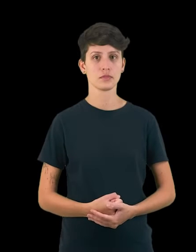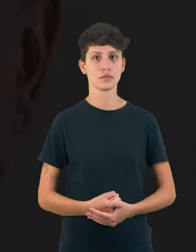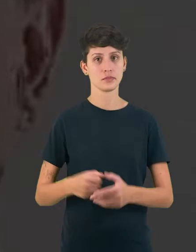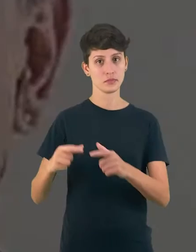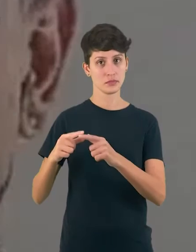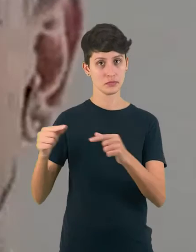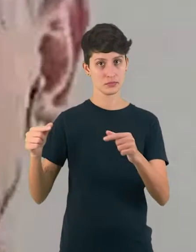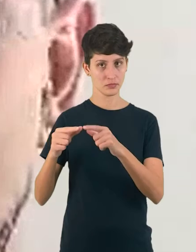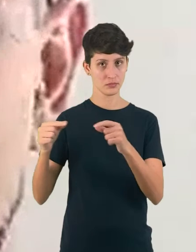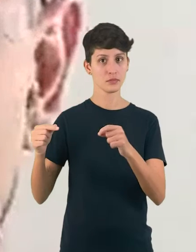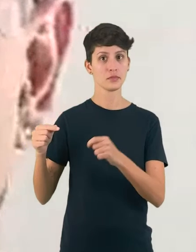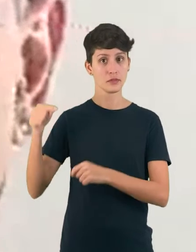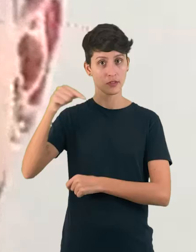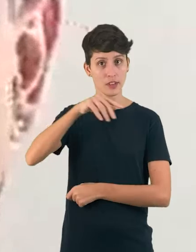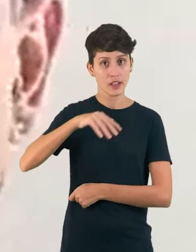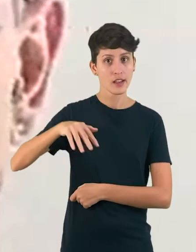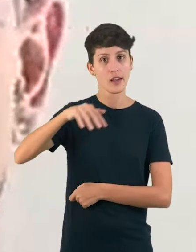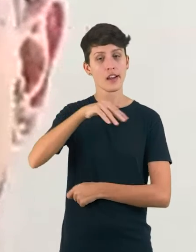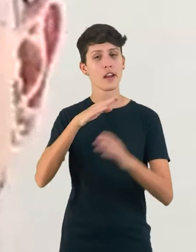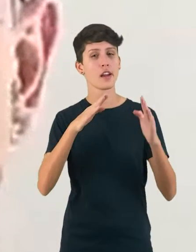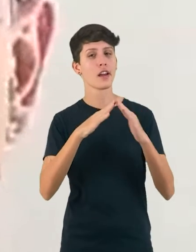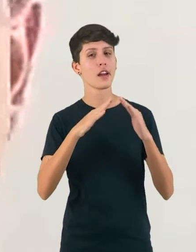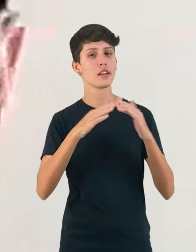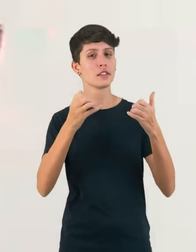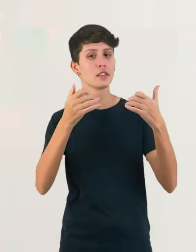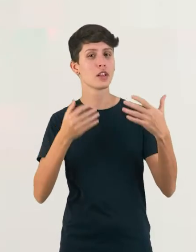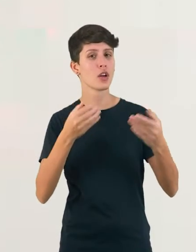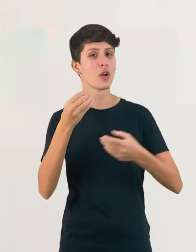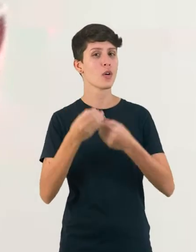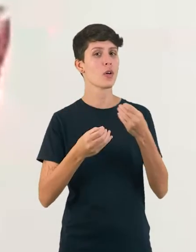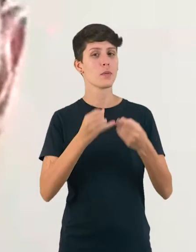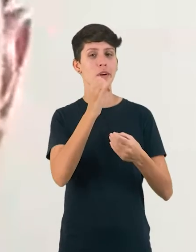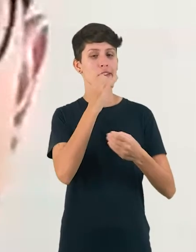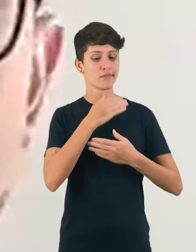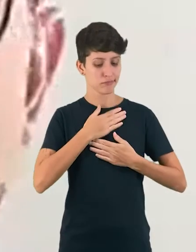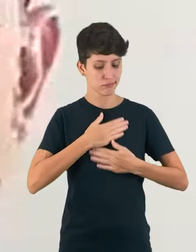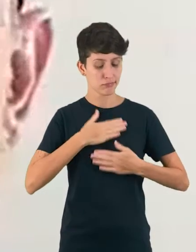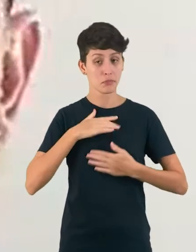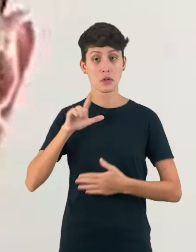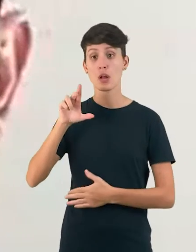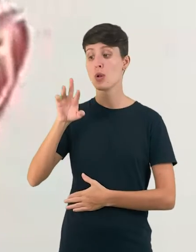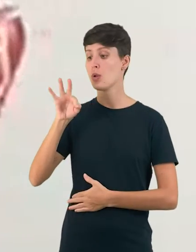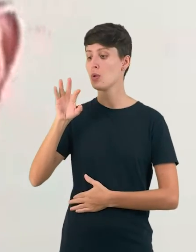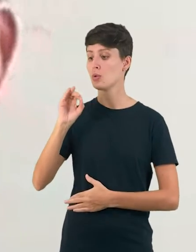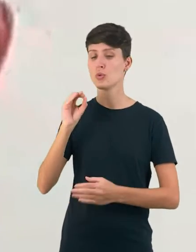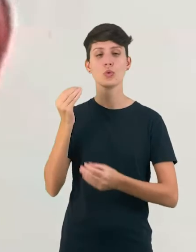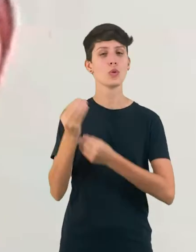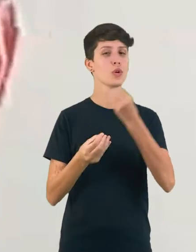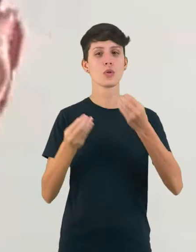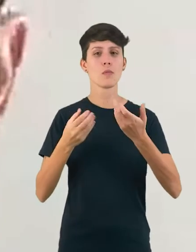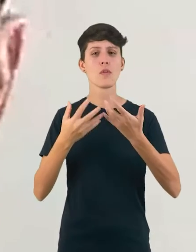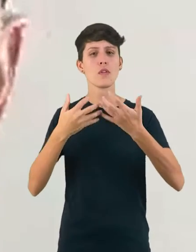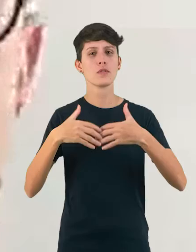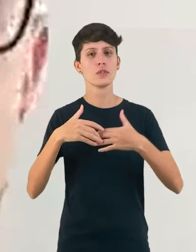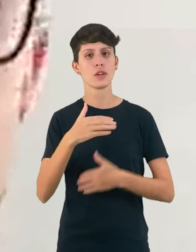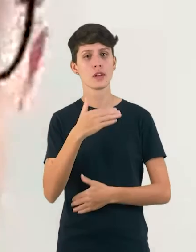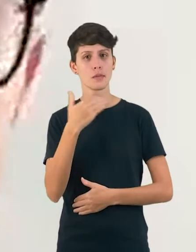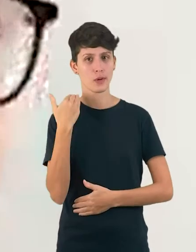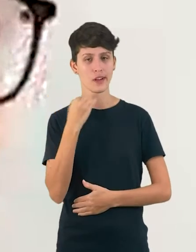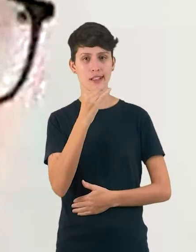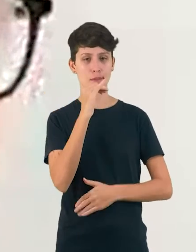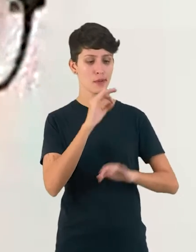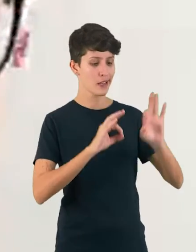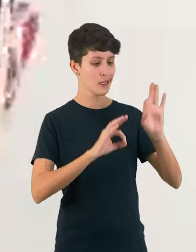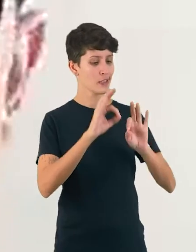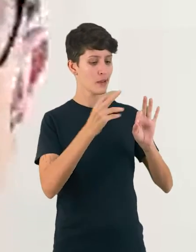japoneses que trazem para o ambiente doméstico a questão do luto e da própria morte, como, por exemplo, a construção de um